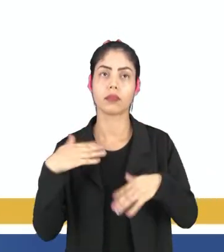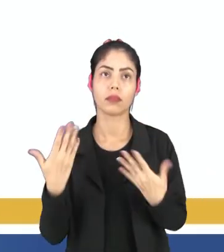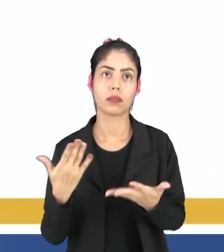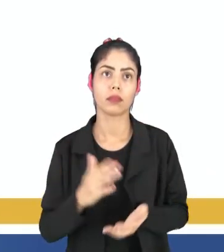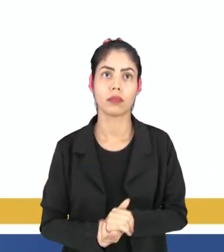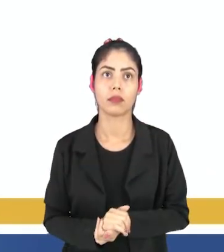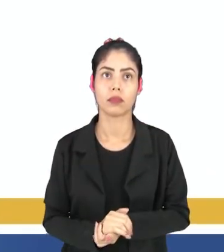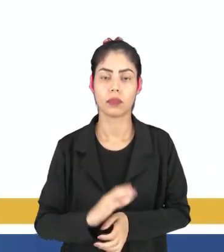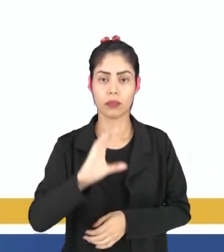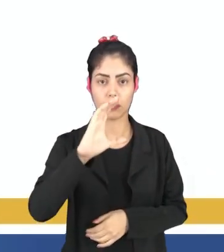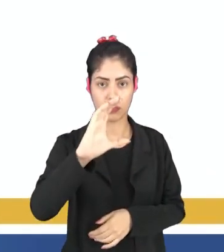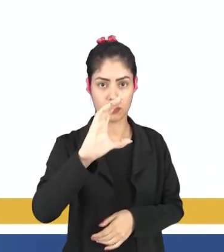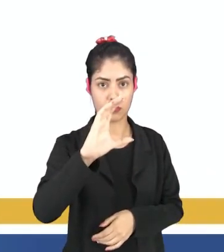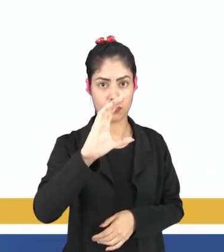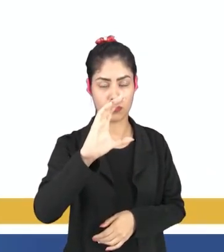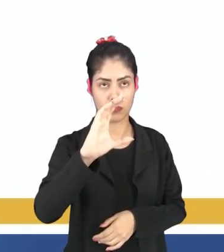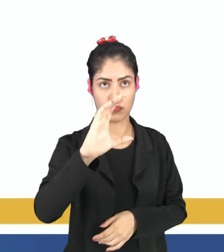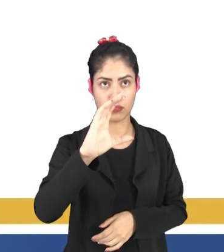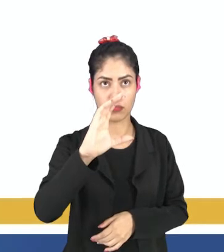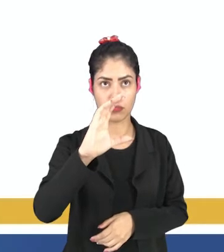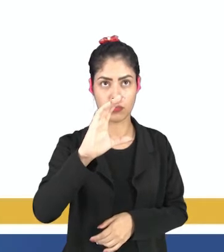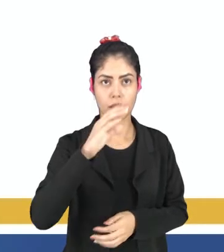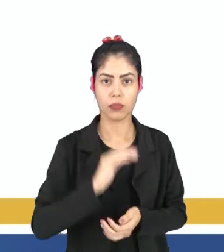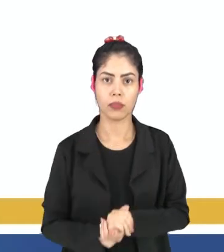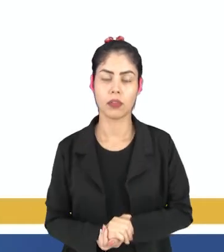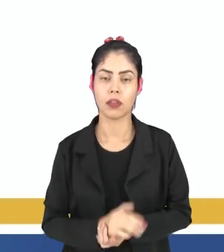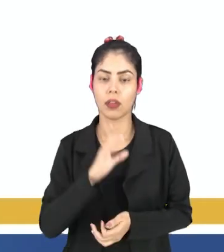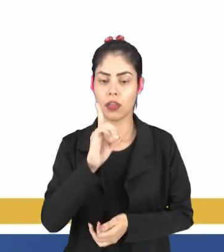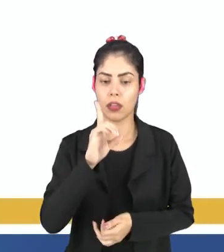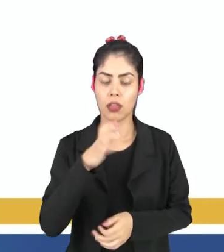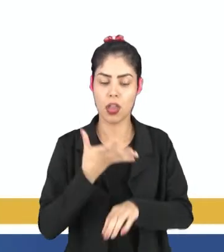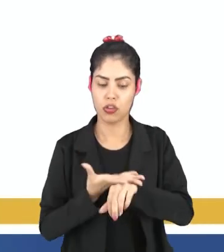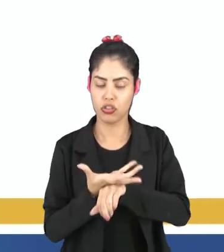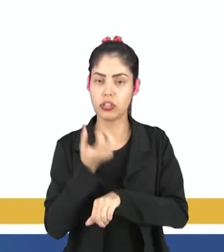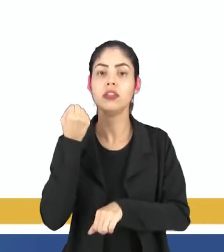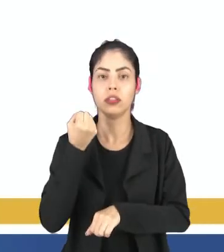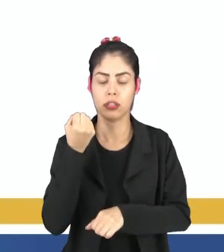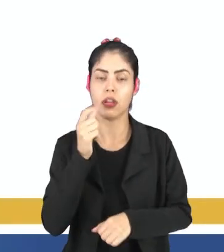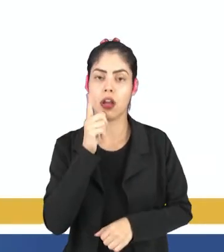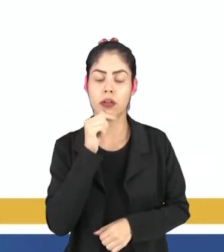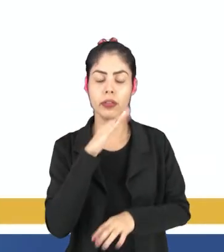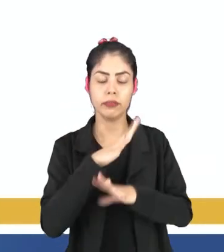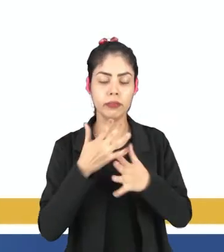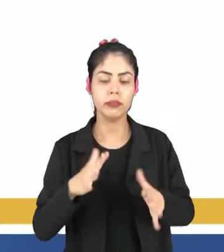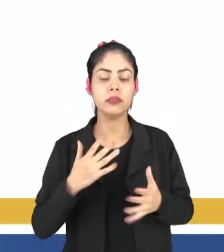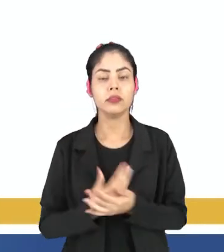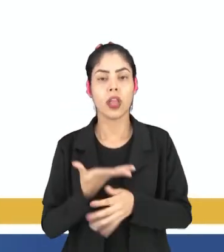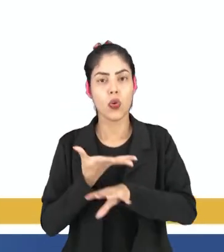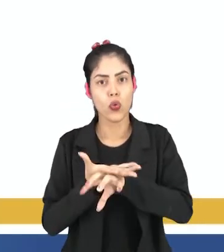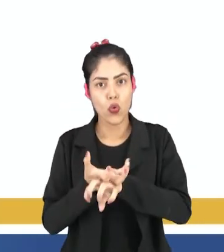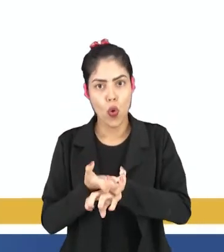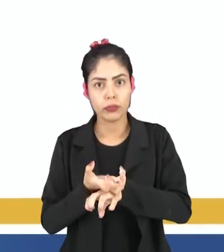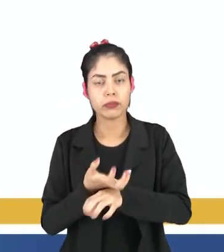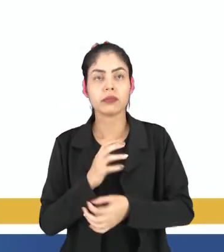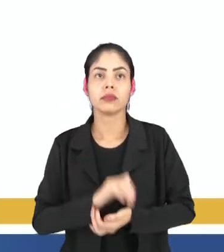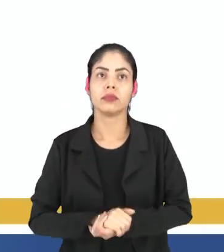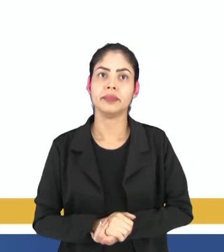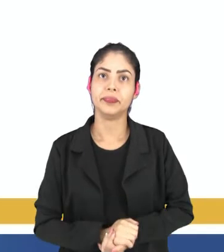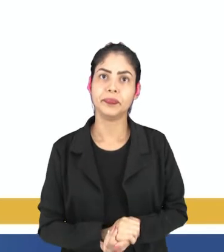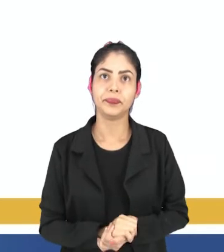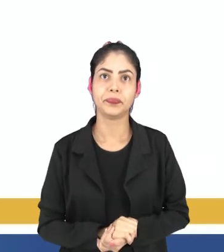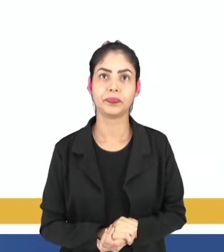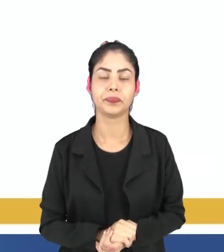descrição? É a desidratação. Você tira a água, né, e aí você deixa aquele ambiente impróprio